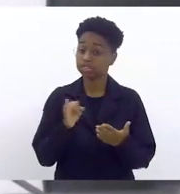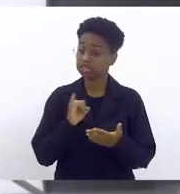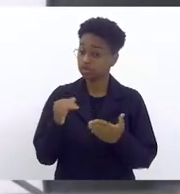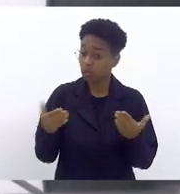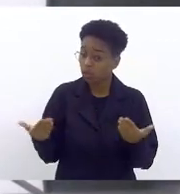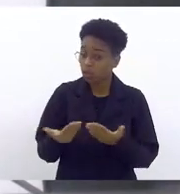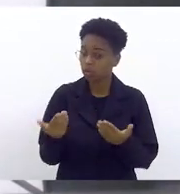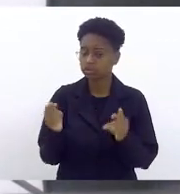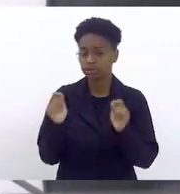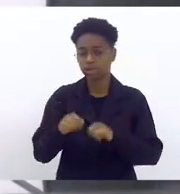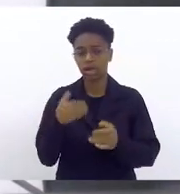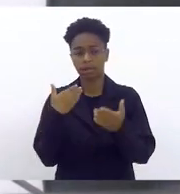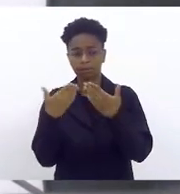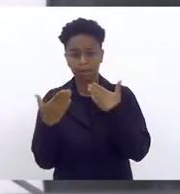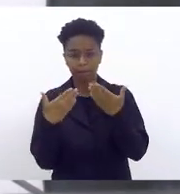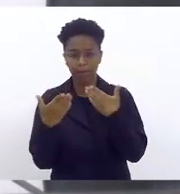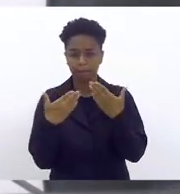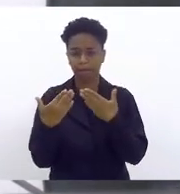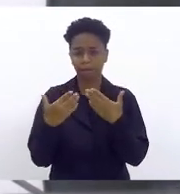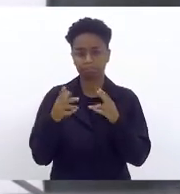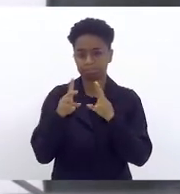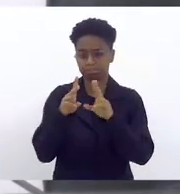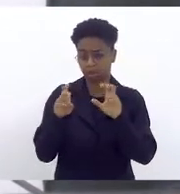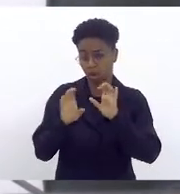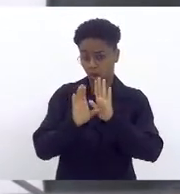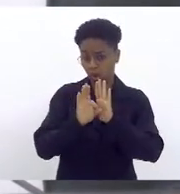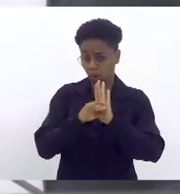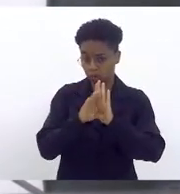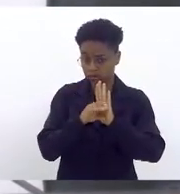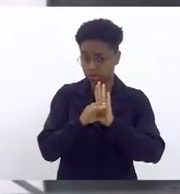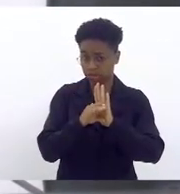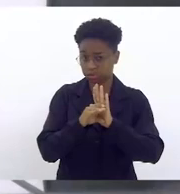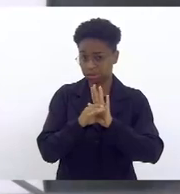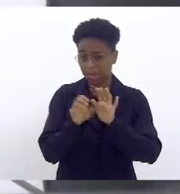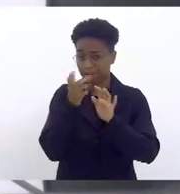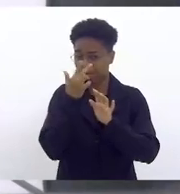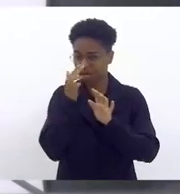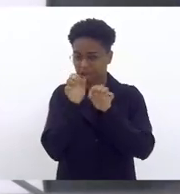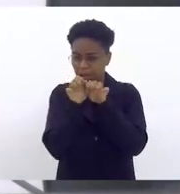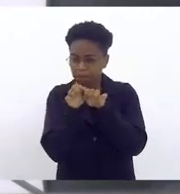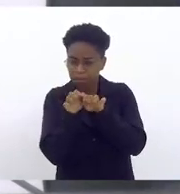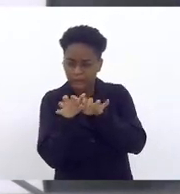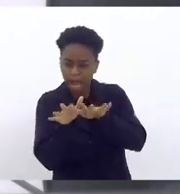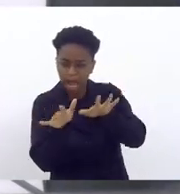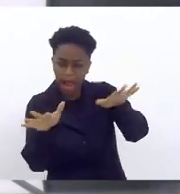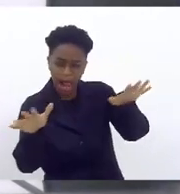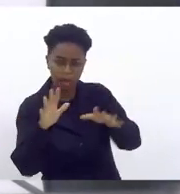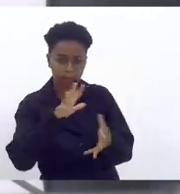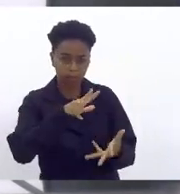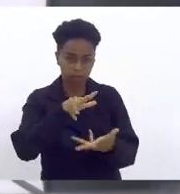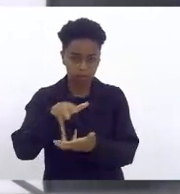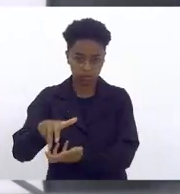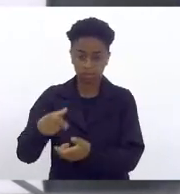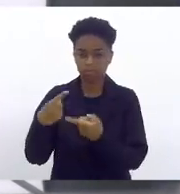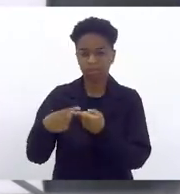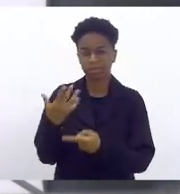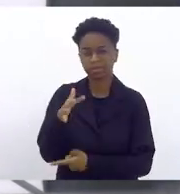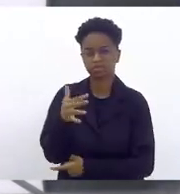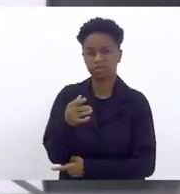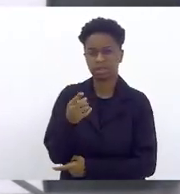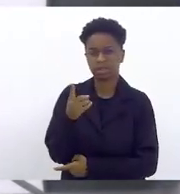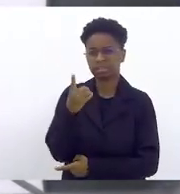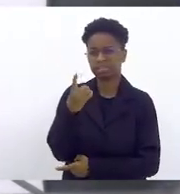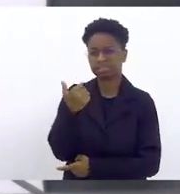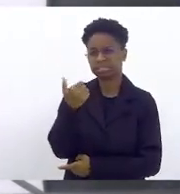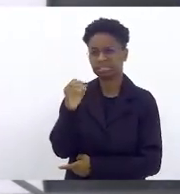aqui conversar sobre esse conceito que ganhou o mundo digamos assim algum a pouco mais de uma década Atrás